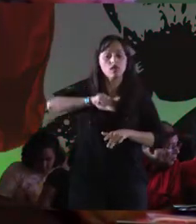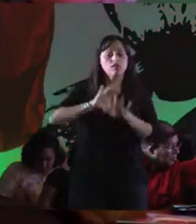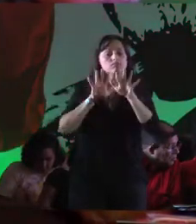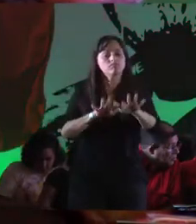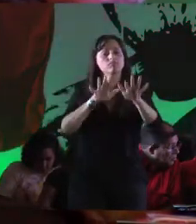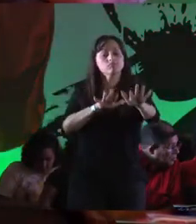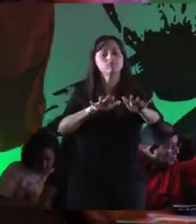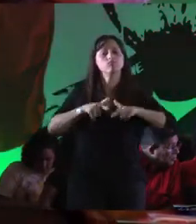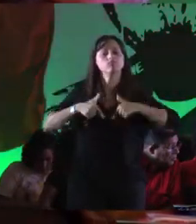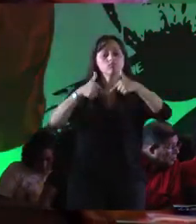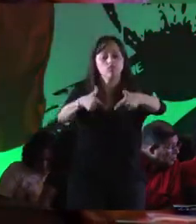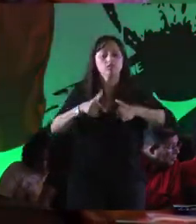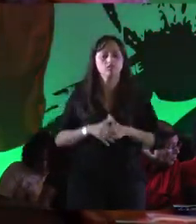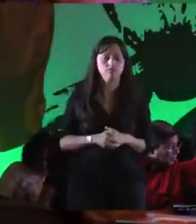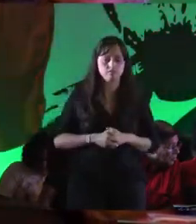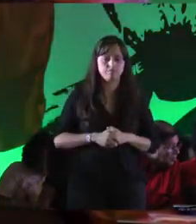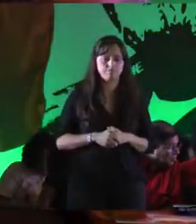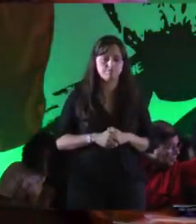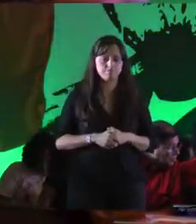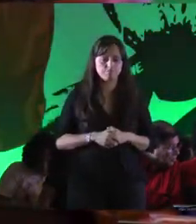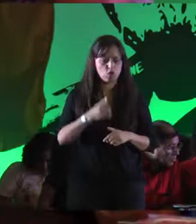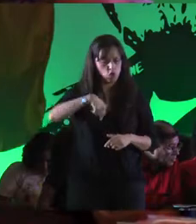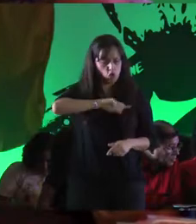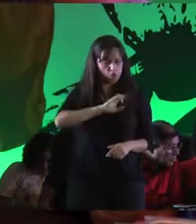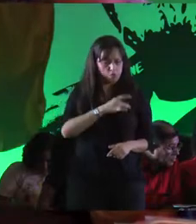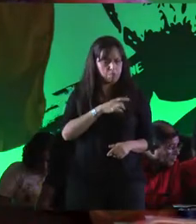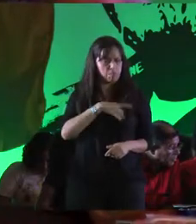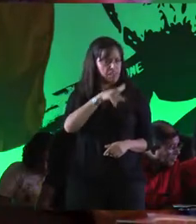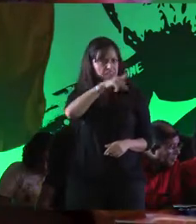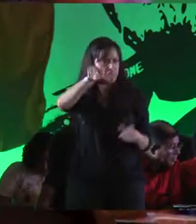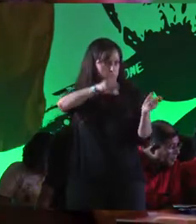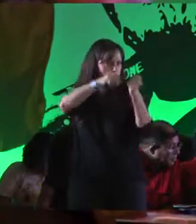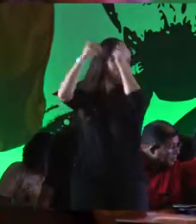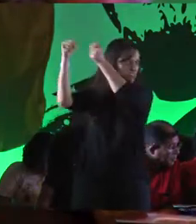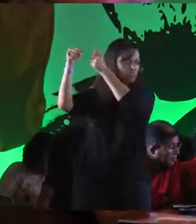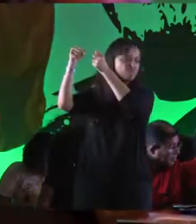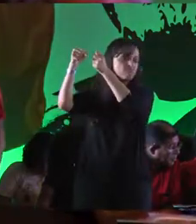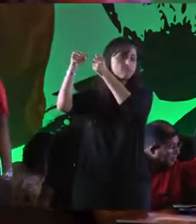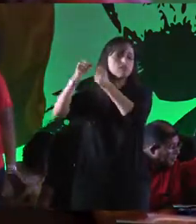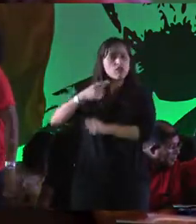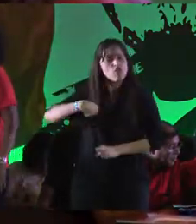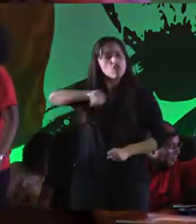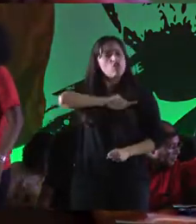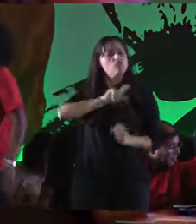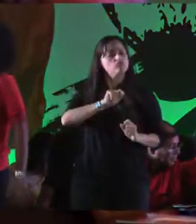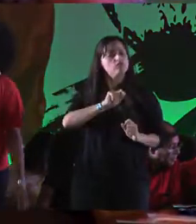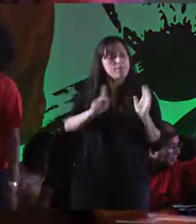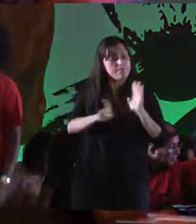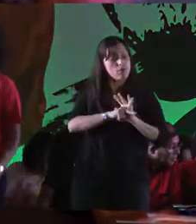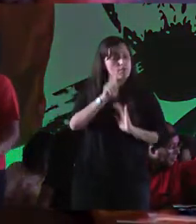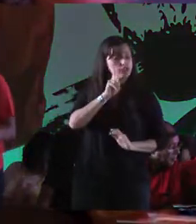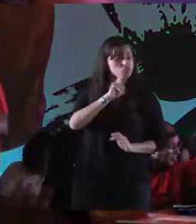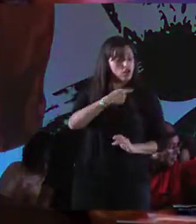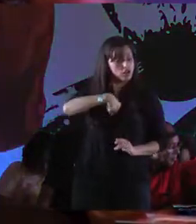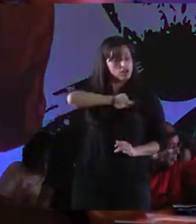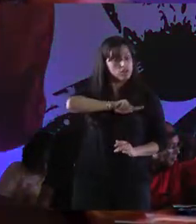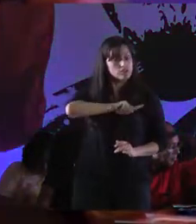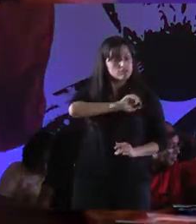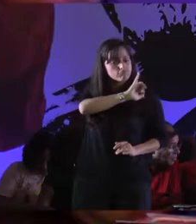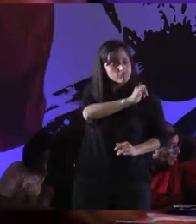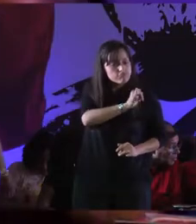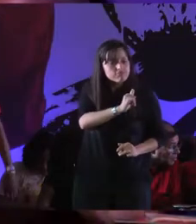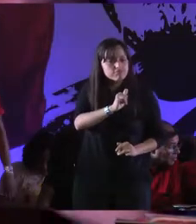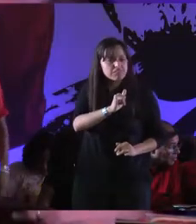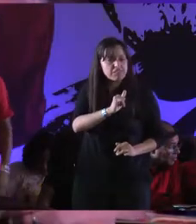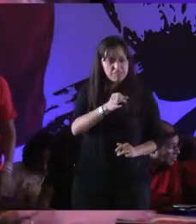aqueles que não temem os poderosos. Nós construímos a nossa narrativa. Nós não tememos a